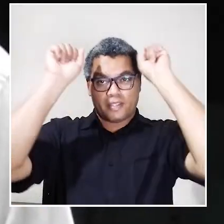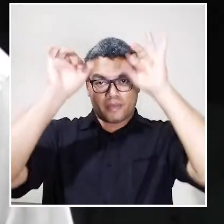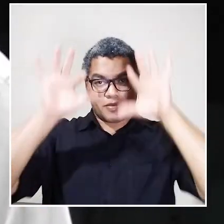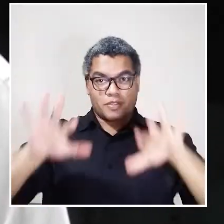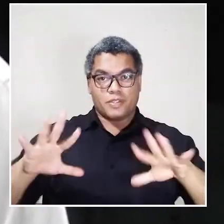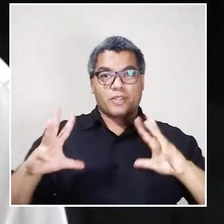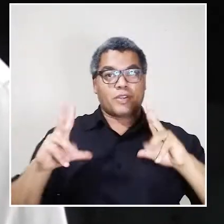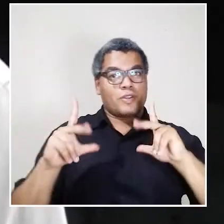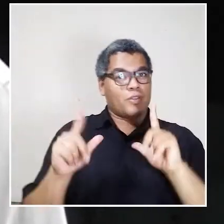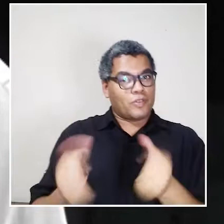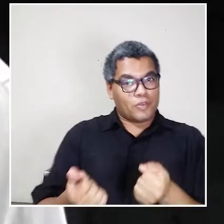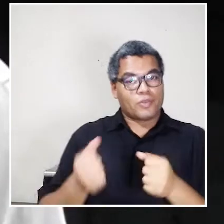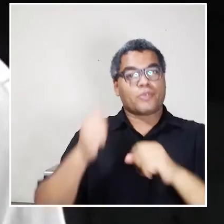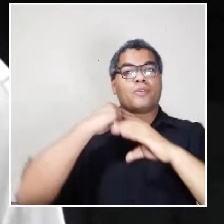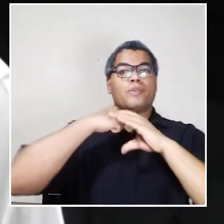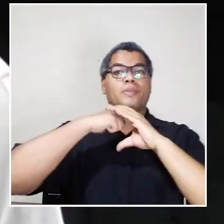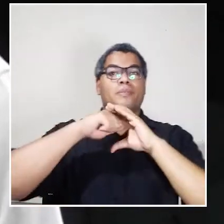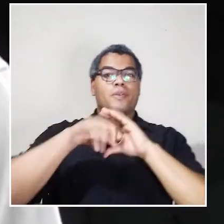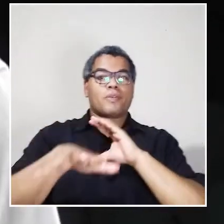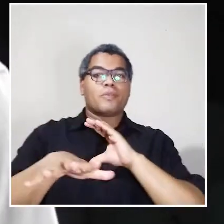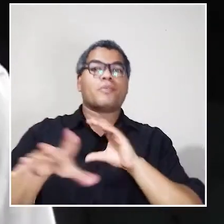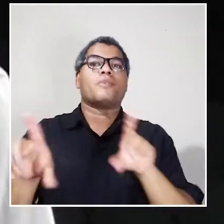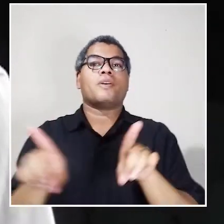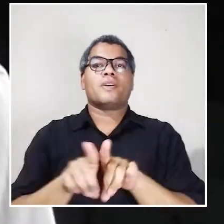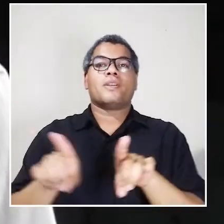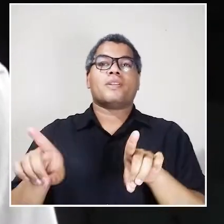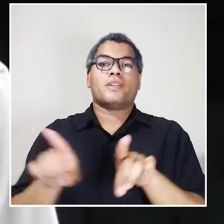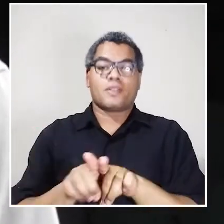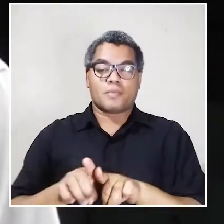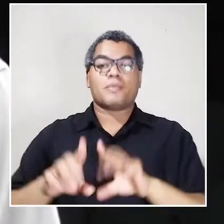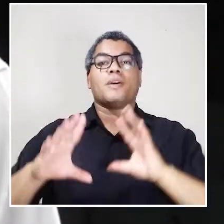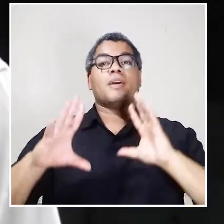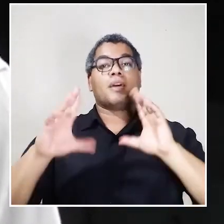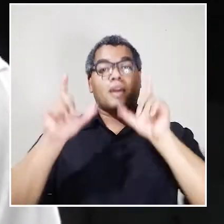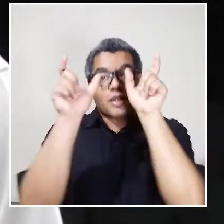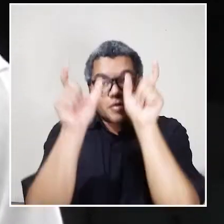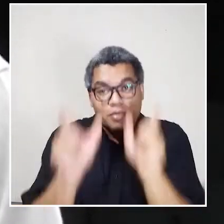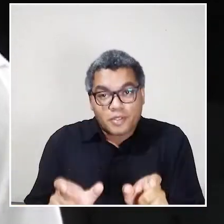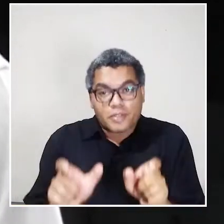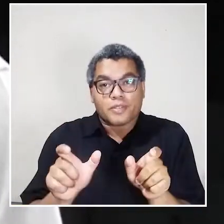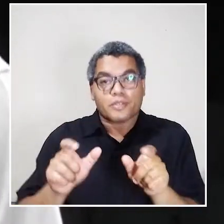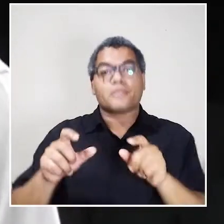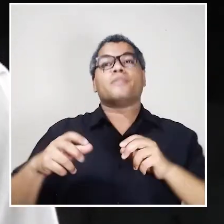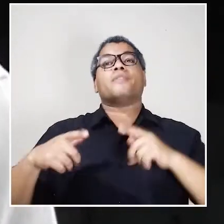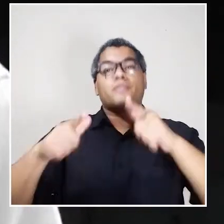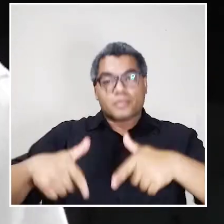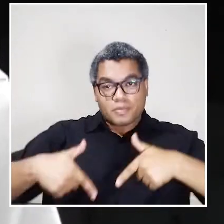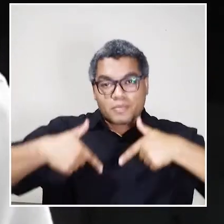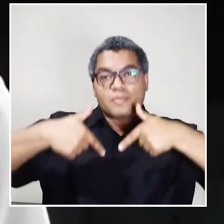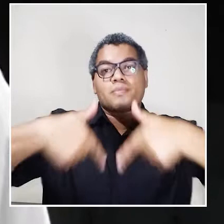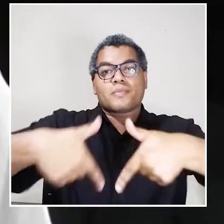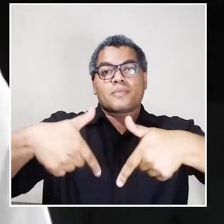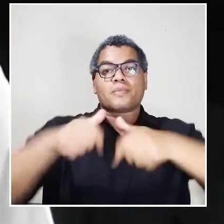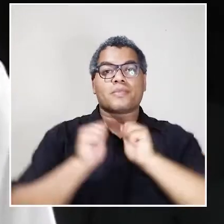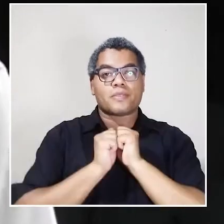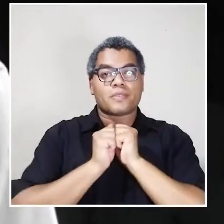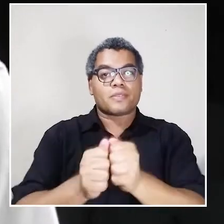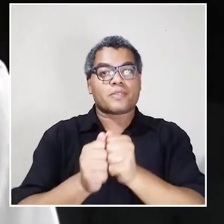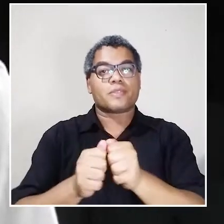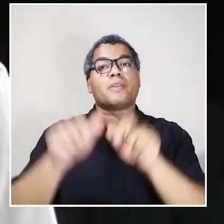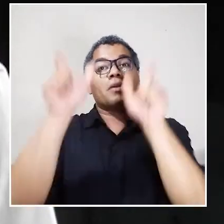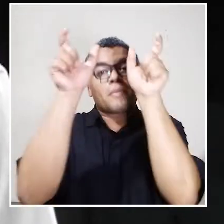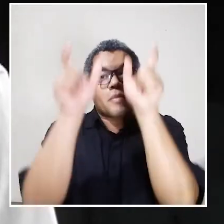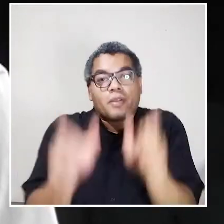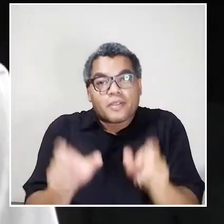abençoar a vida de toda a nossa PECOM, aqueles que estão nessa militância tão intensa como nunca estiveram. Eles são